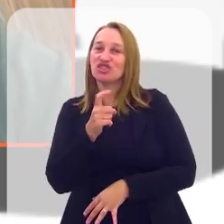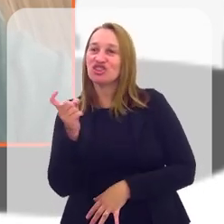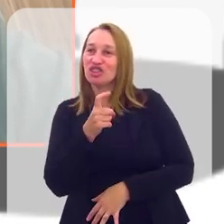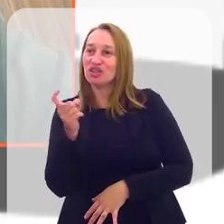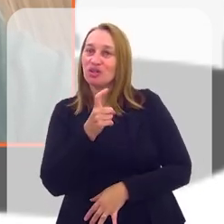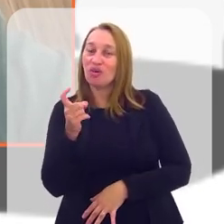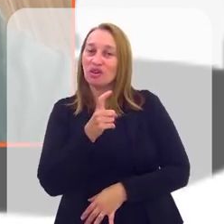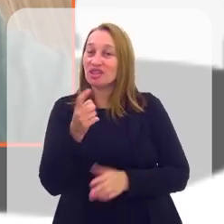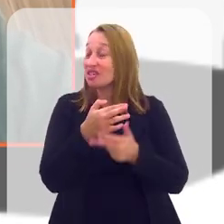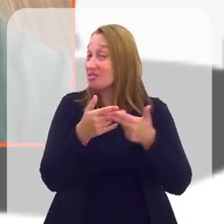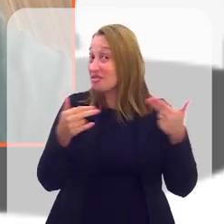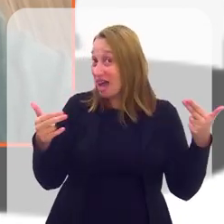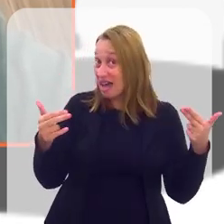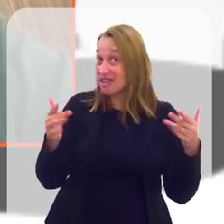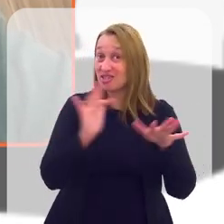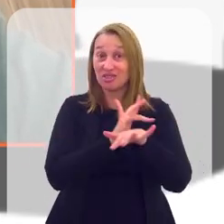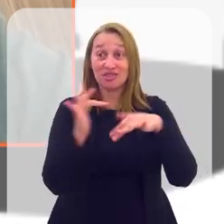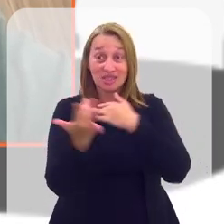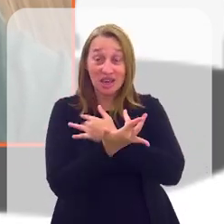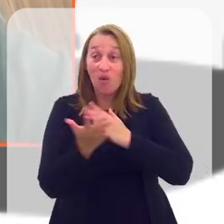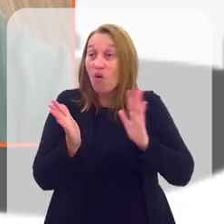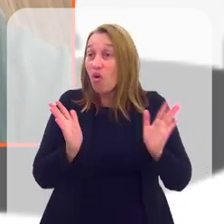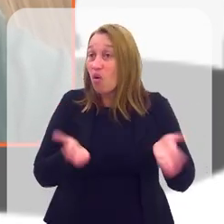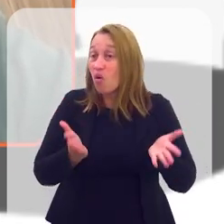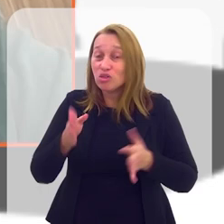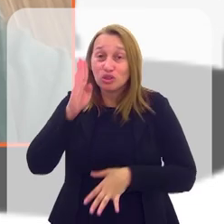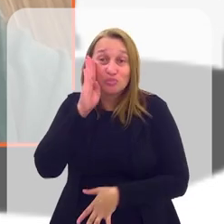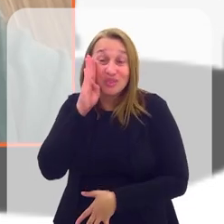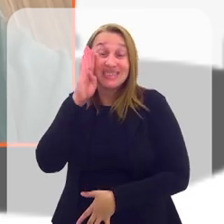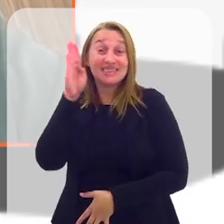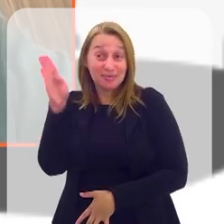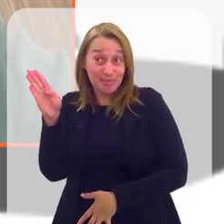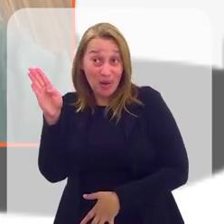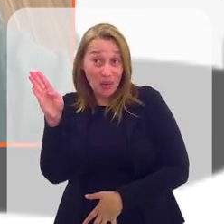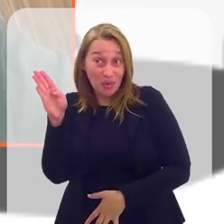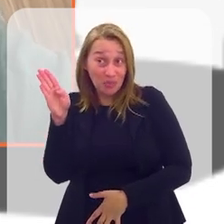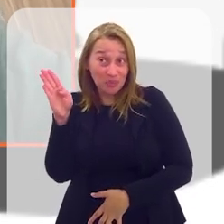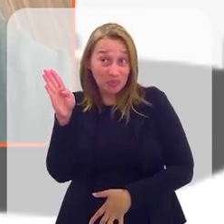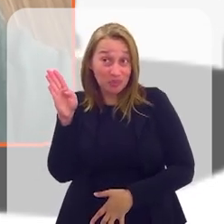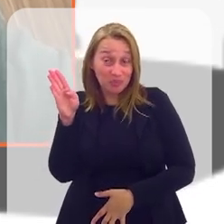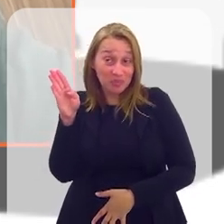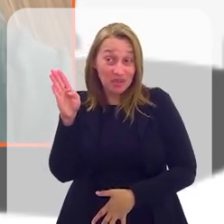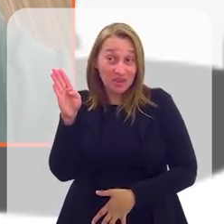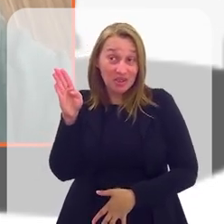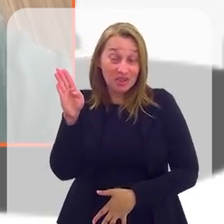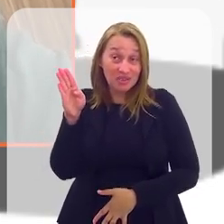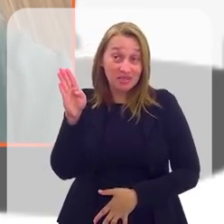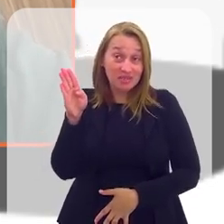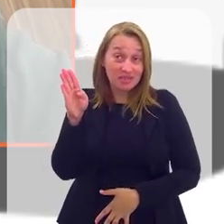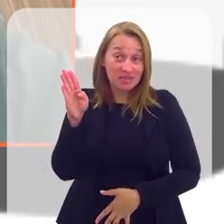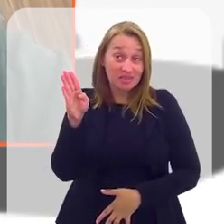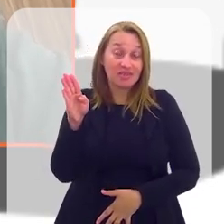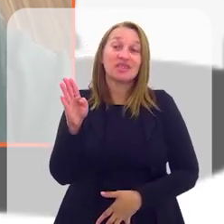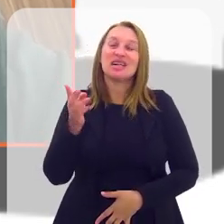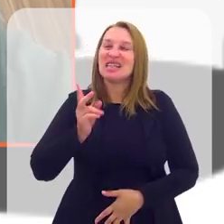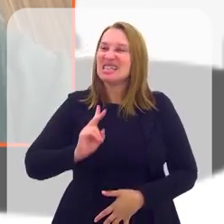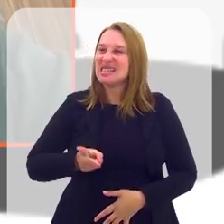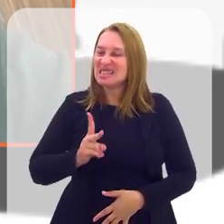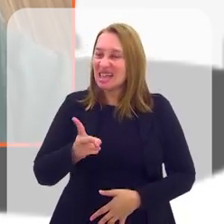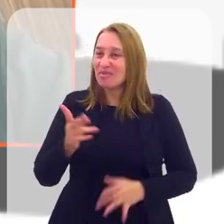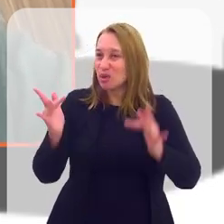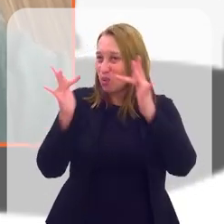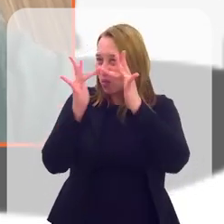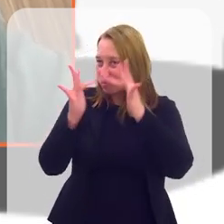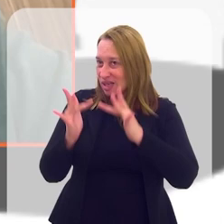redes sociais. Mais uma. Aliás, hoje eu acho que é a principal ferramenta para